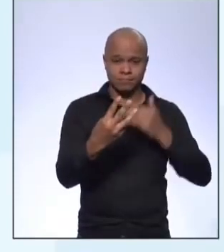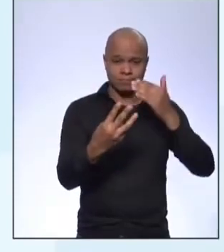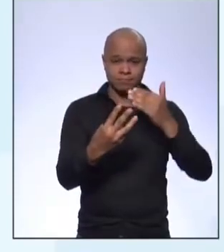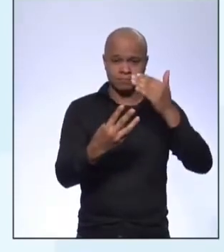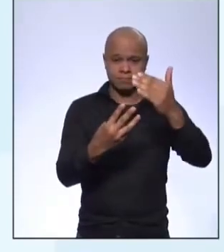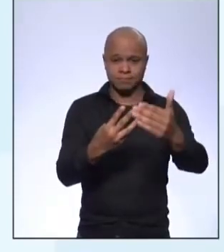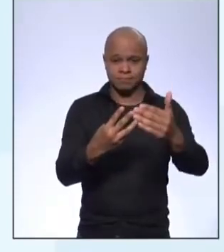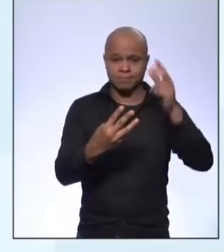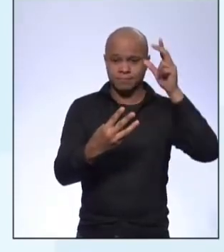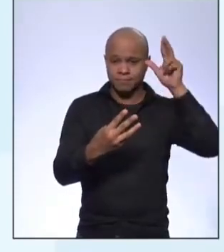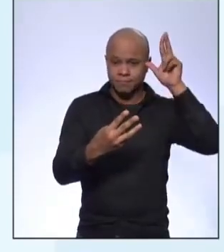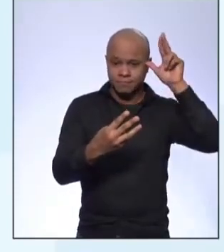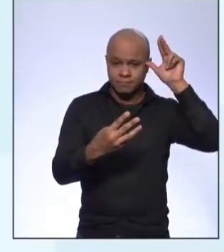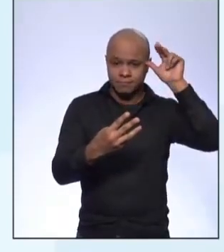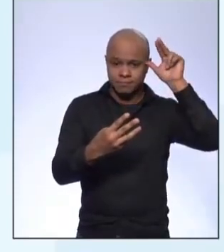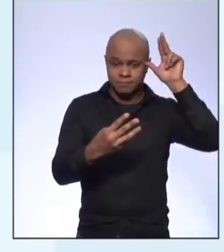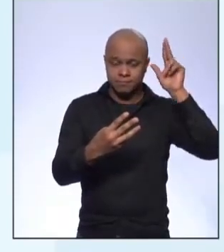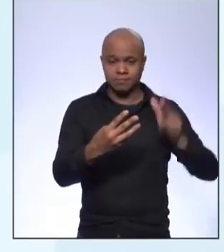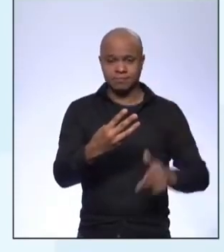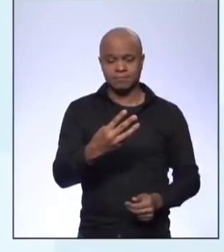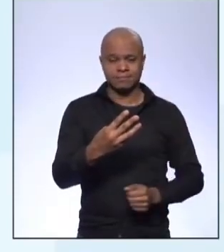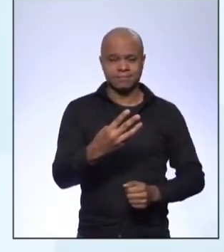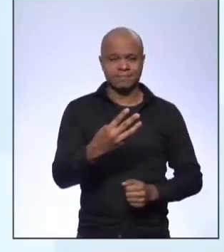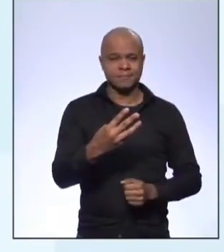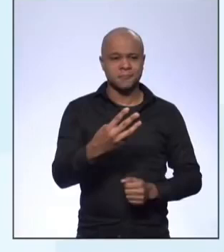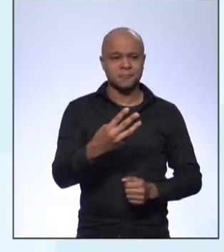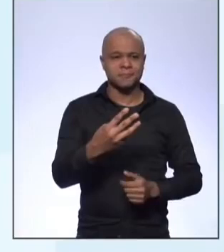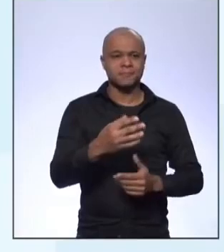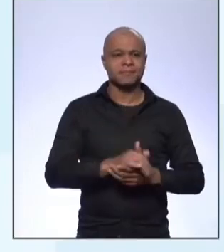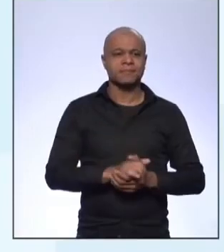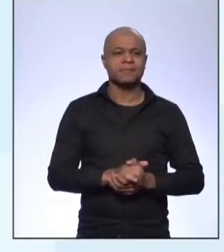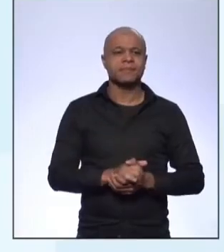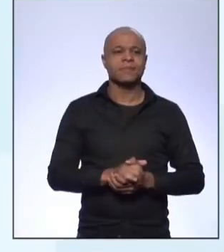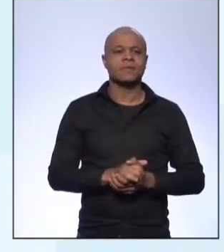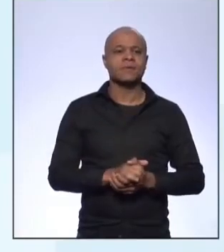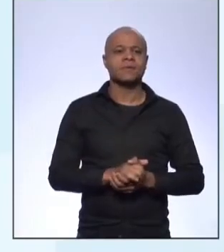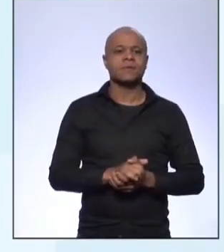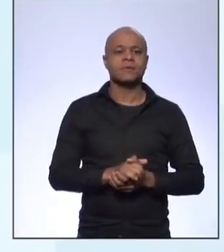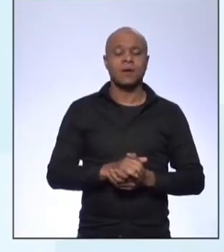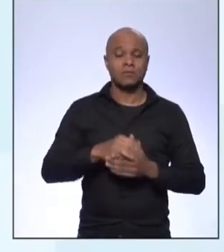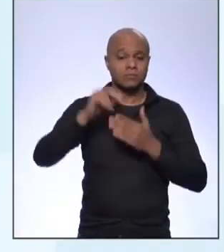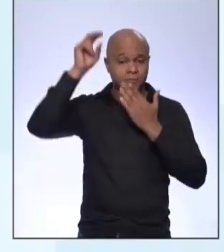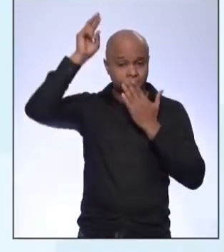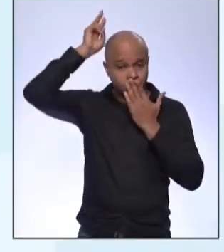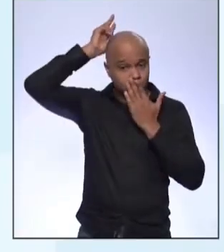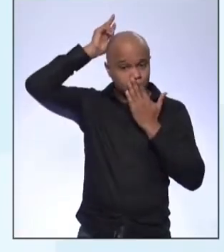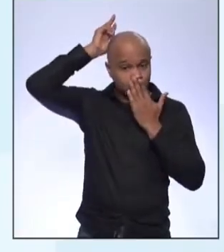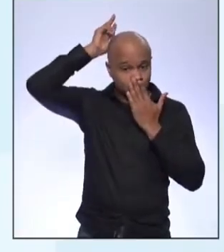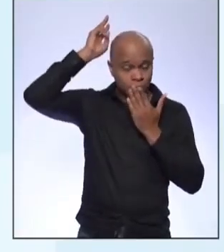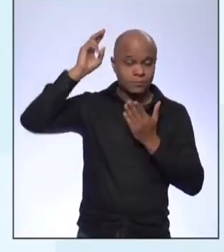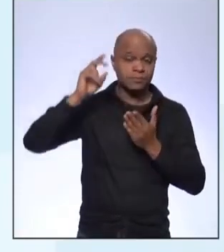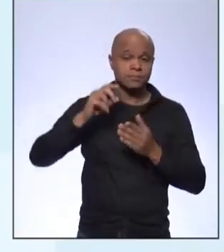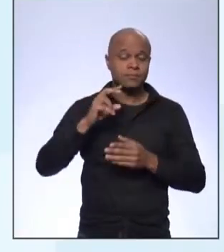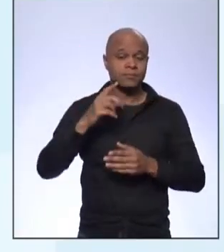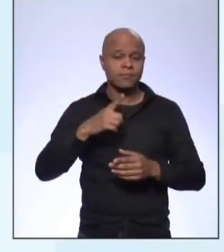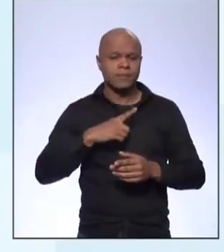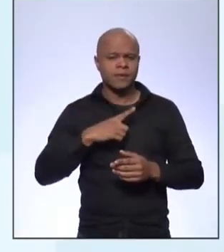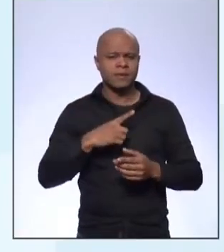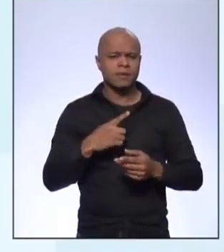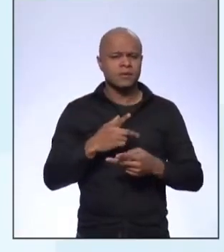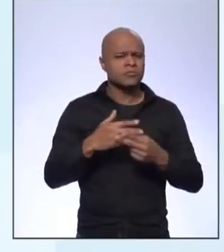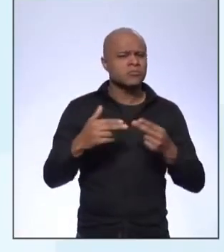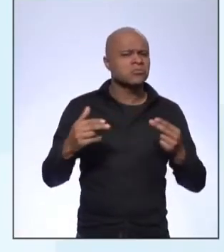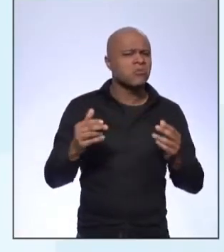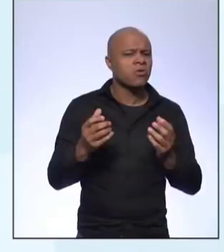do cavalo, né? Nós temos bem atrás do cavalo um indígena, e esse indígena está com um instrumento